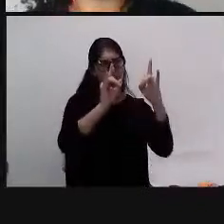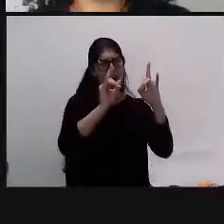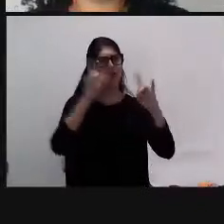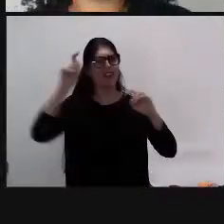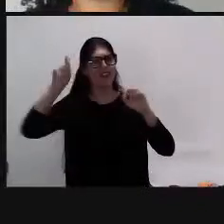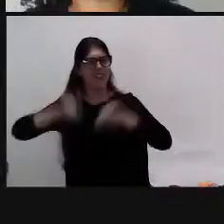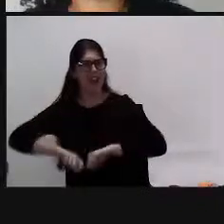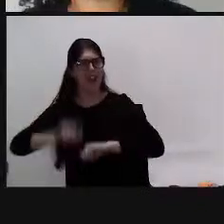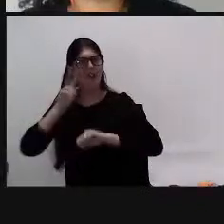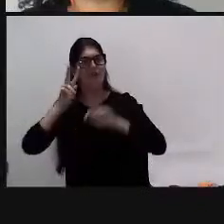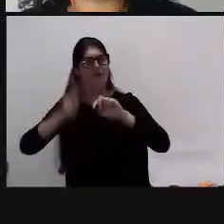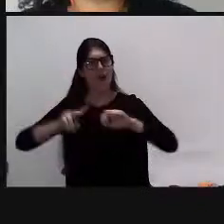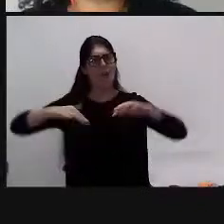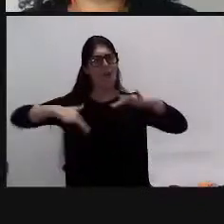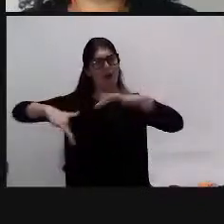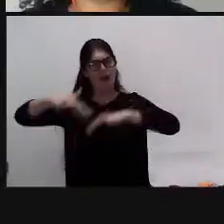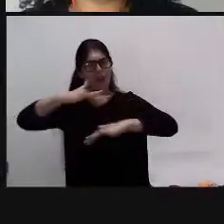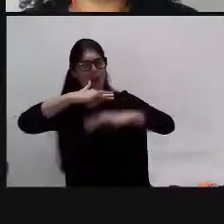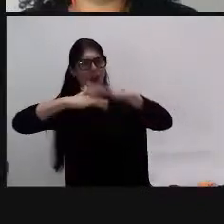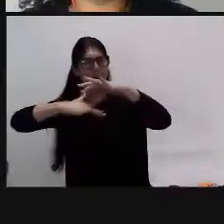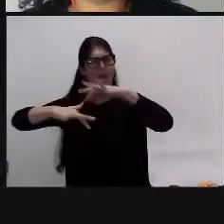pessoas.